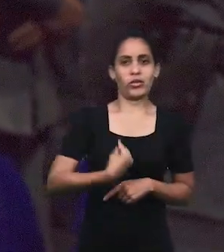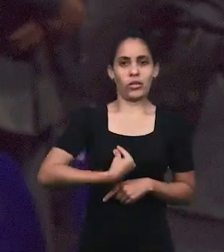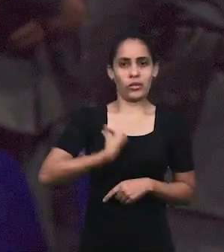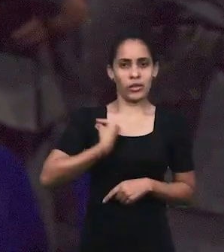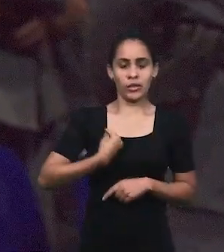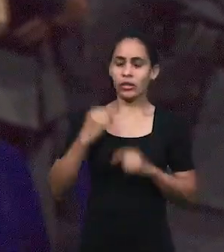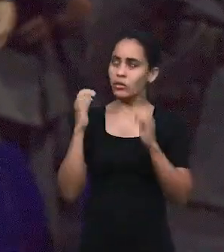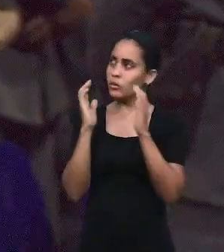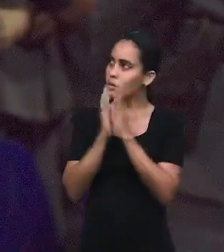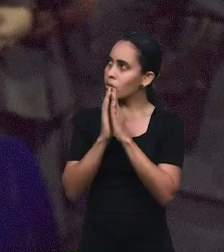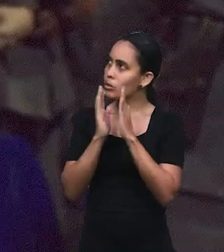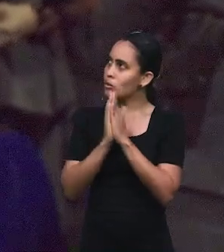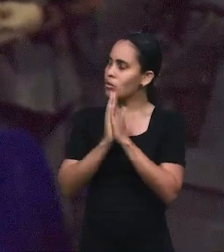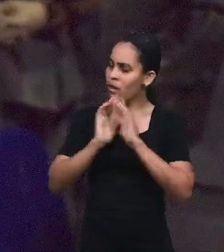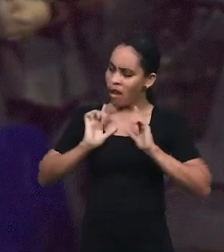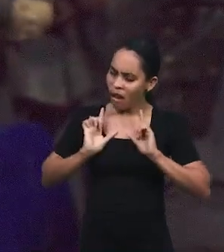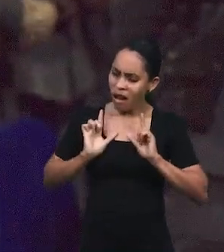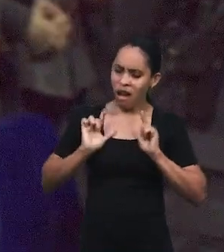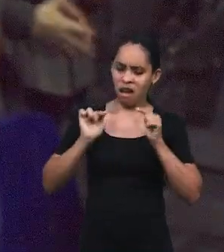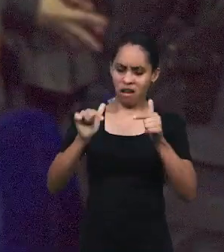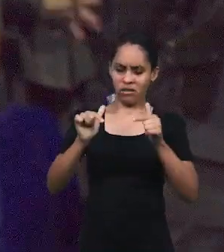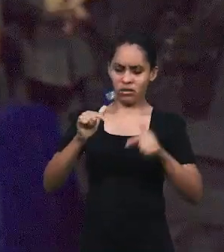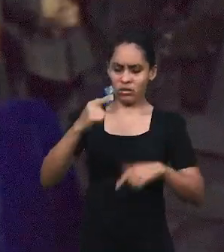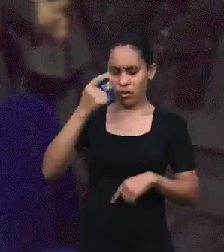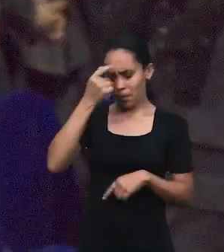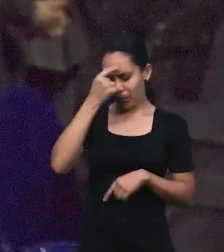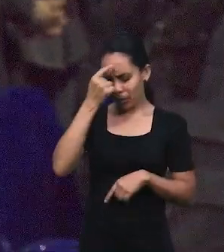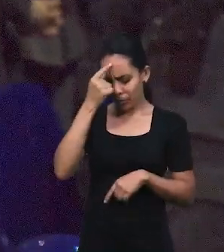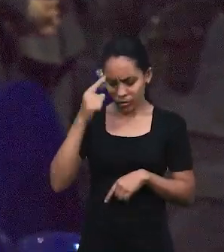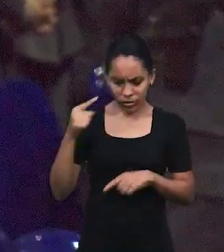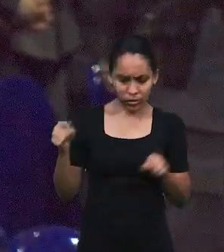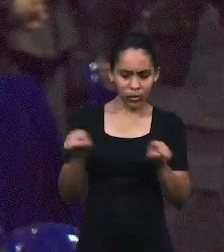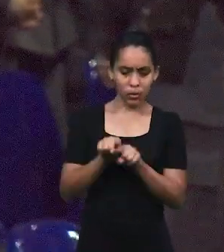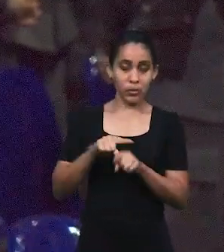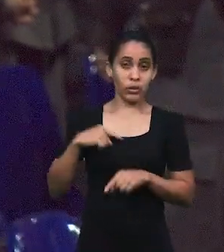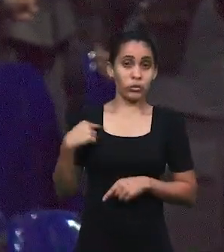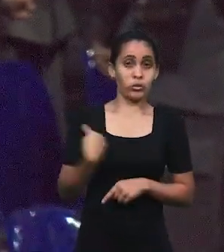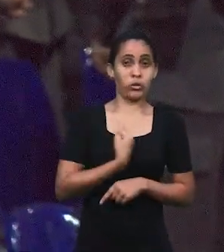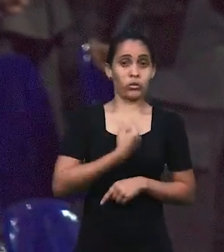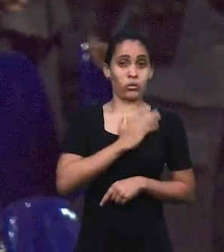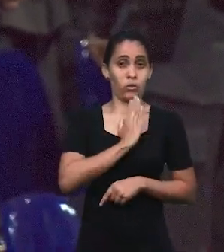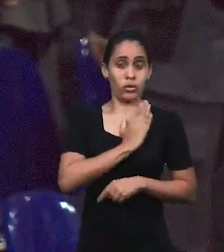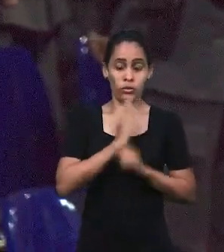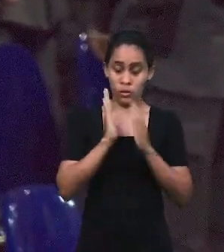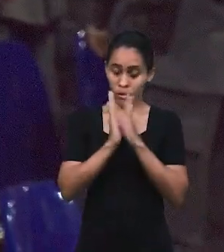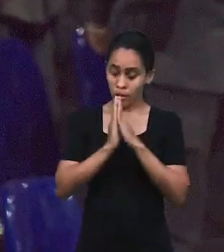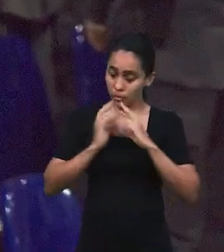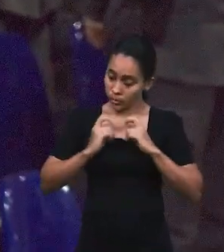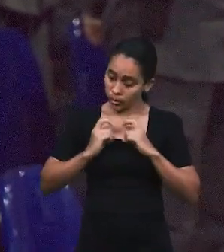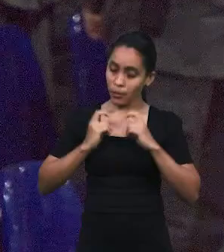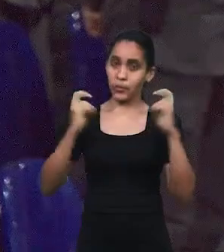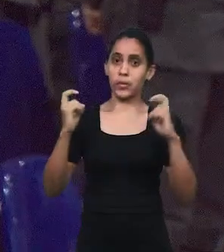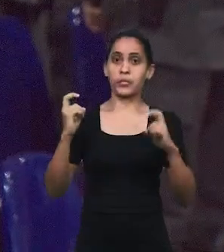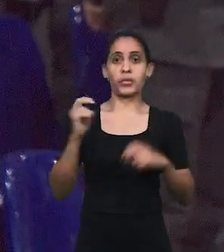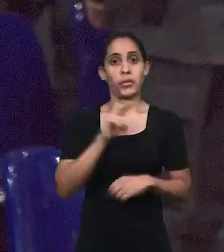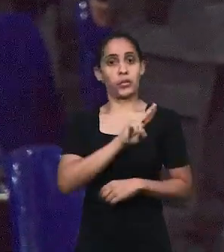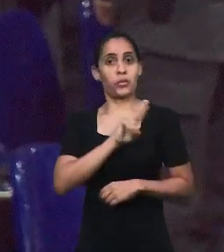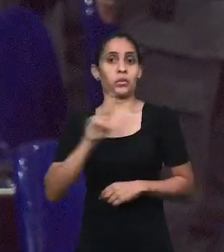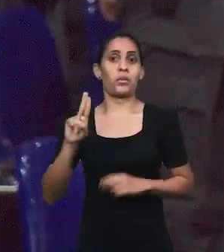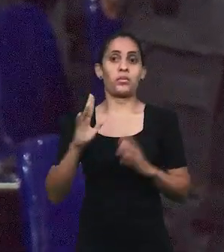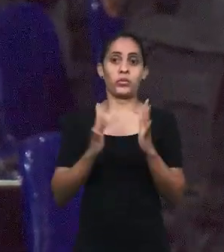lugar. Opera nas nossas mentes e nos nossos corações. É o clamor que